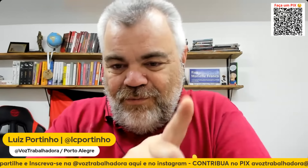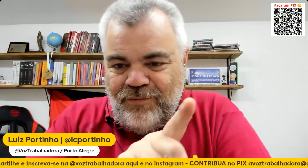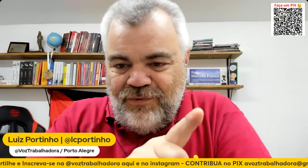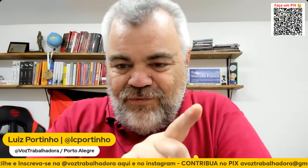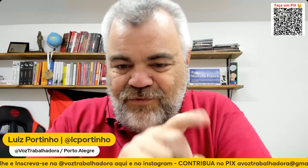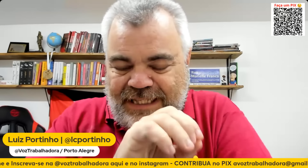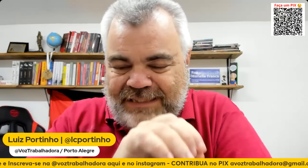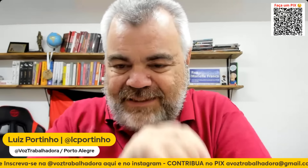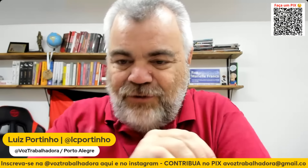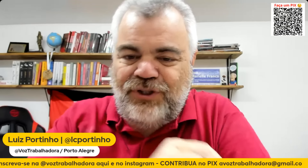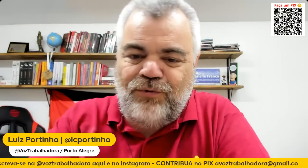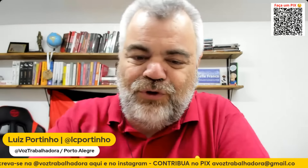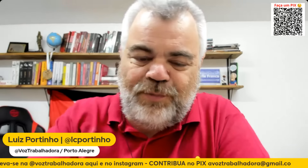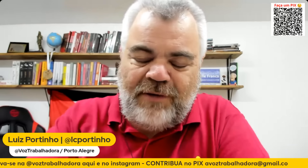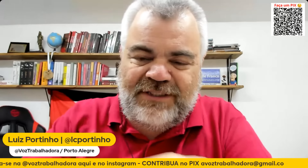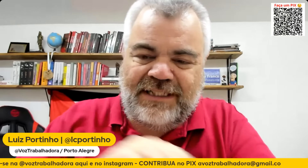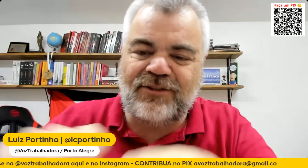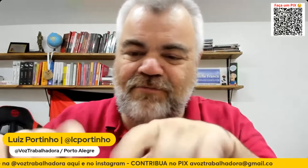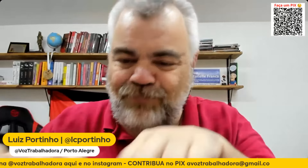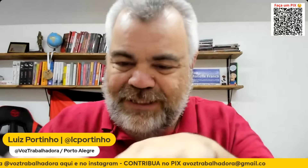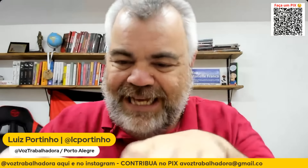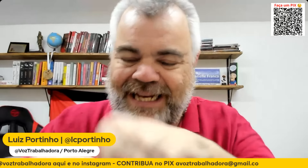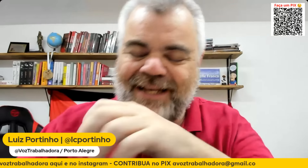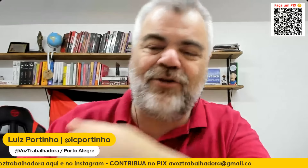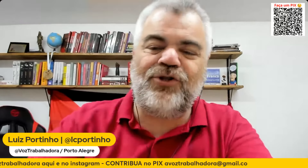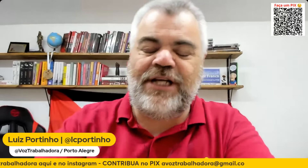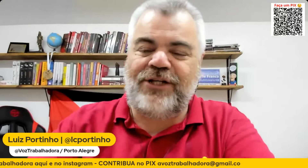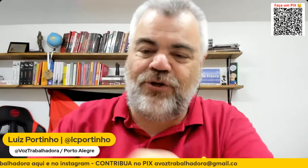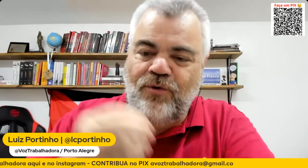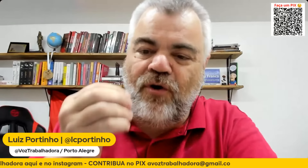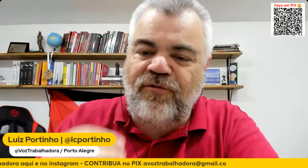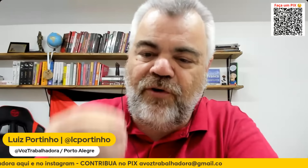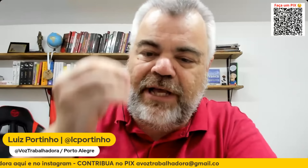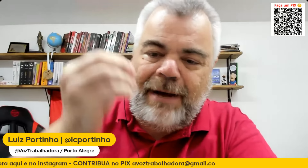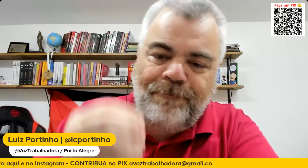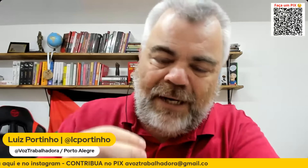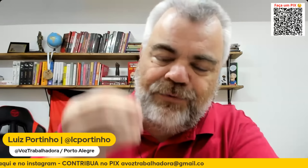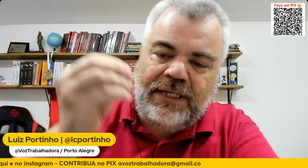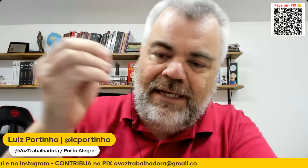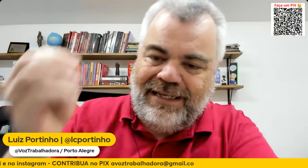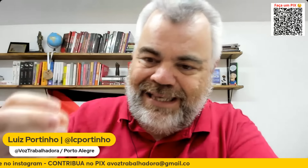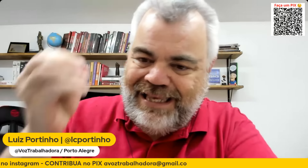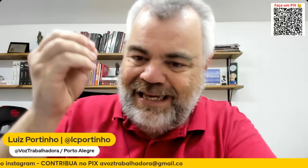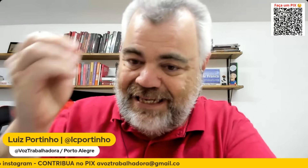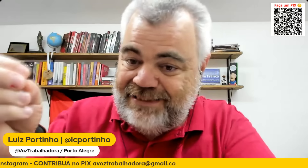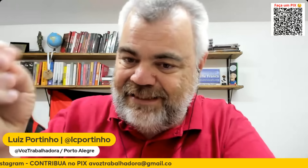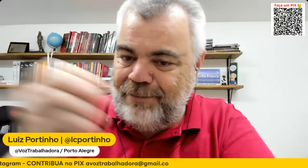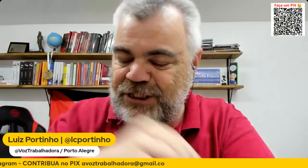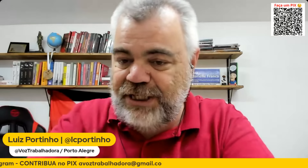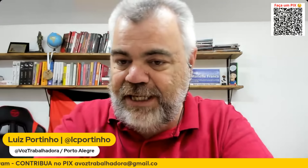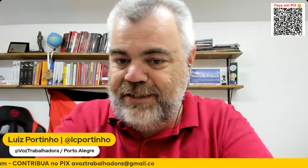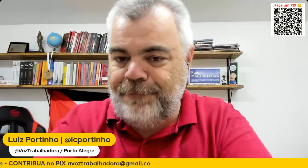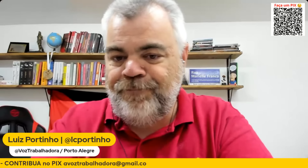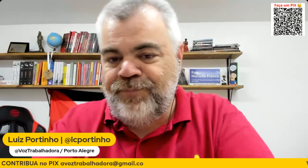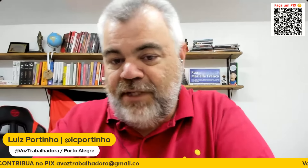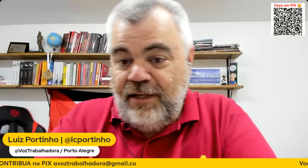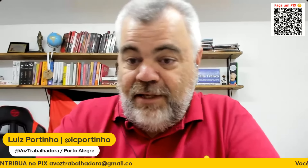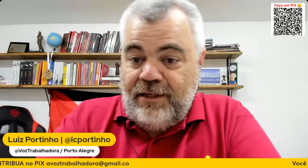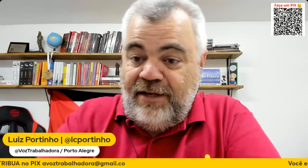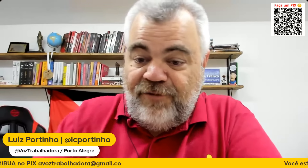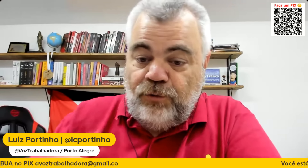pessoal vou dar 5 segundos para vocês botarem aqui no chat ó Qual foi a pauta que a Extrema